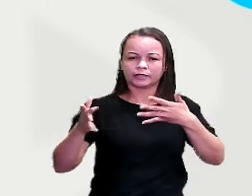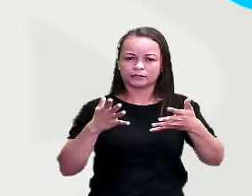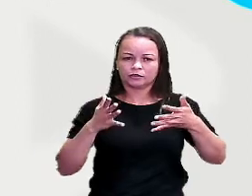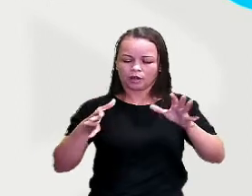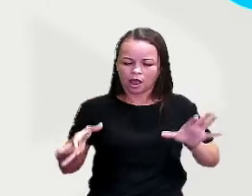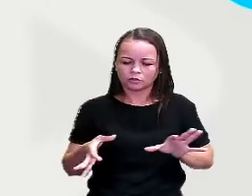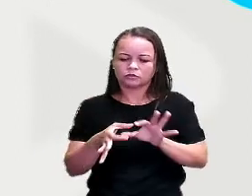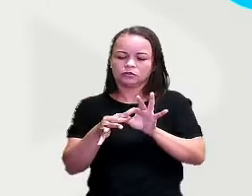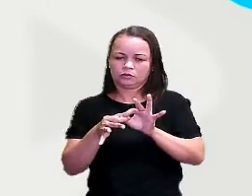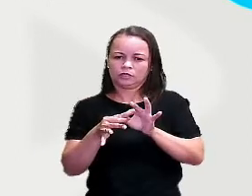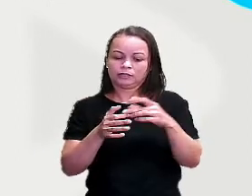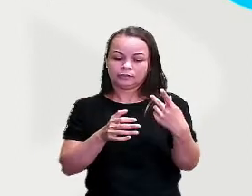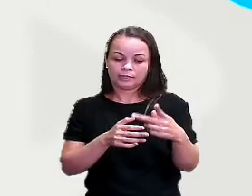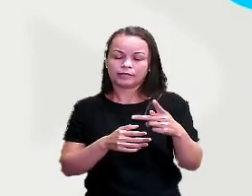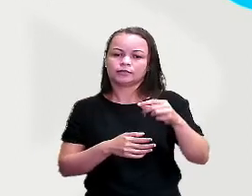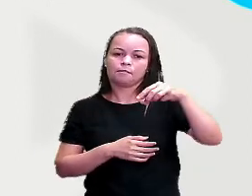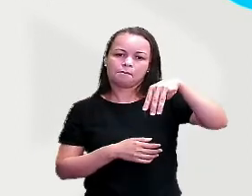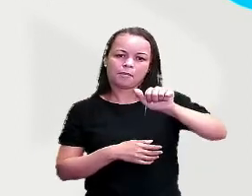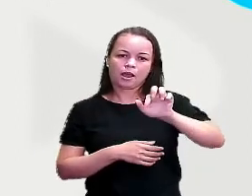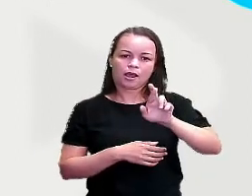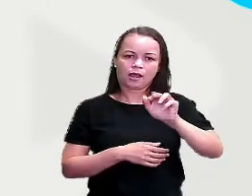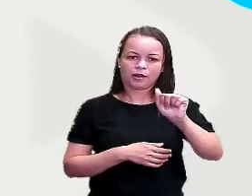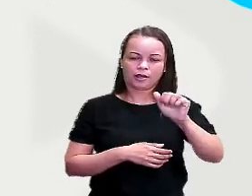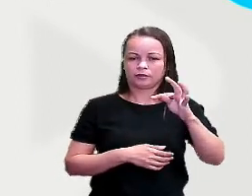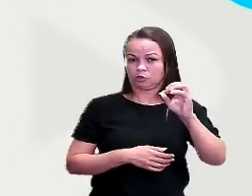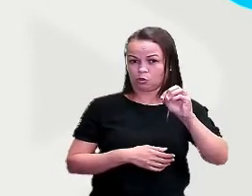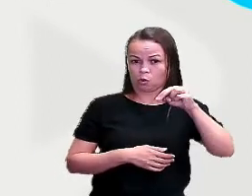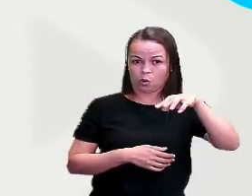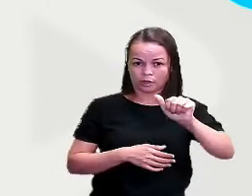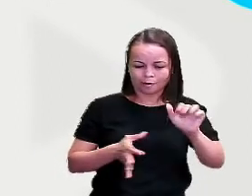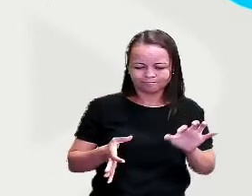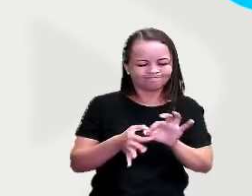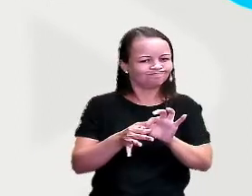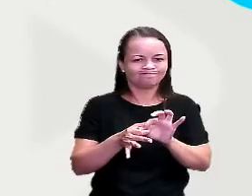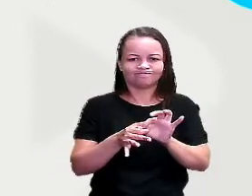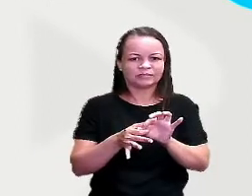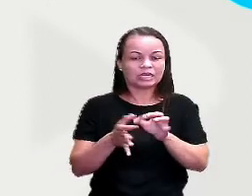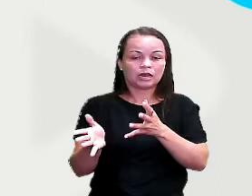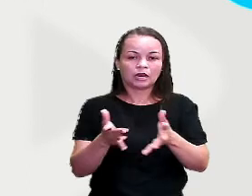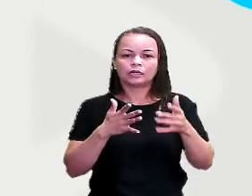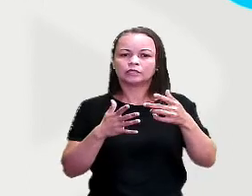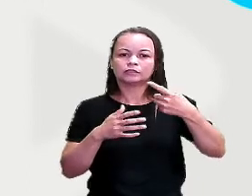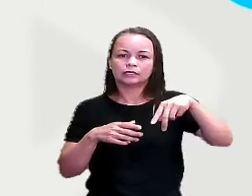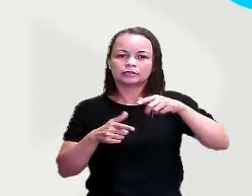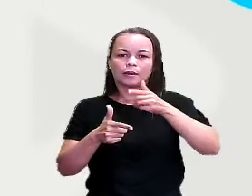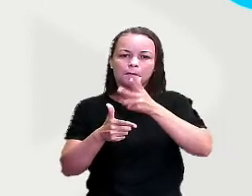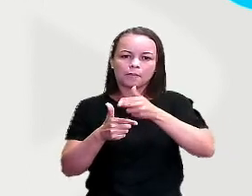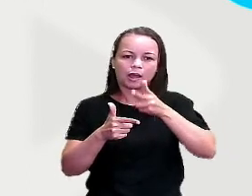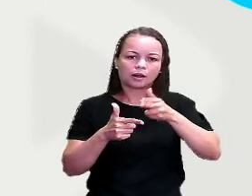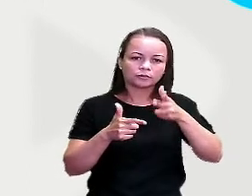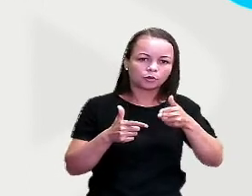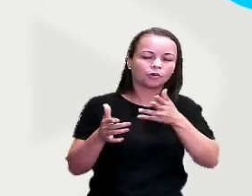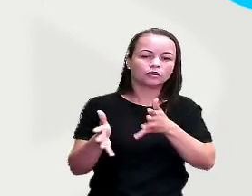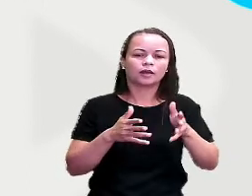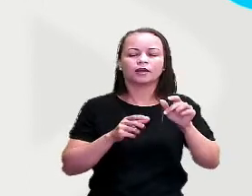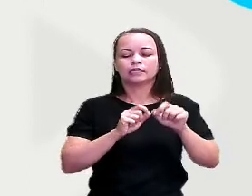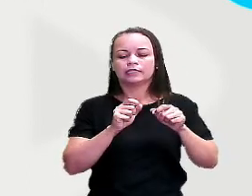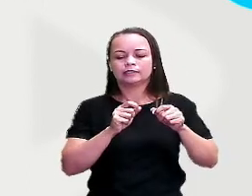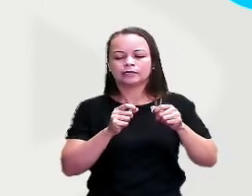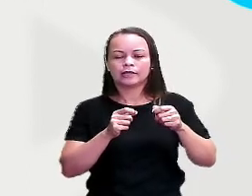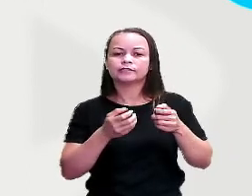associada nessa palavra maratona de séries. A maior razão seria a tendência atual que as gigantes da tecnologia têm seguido